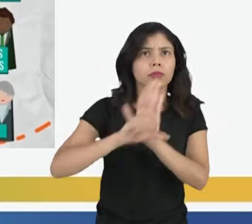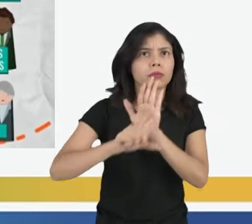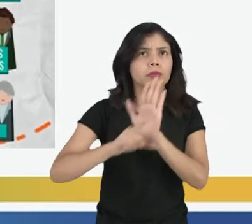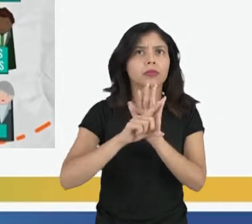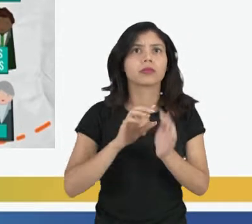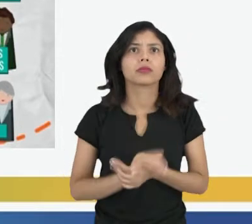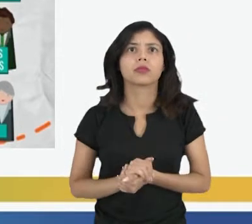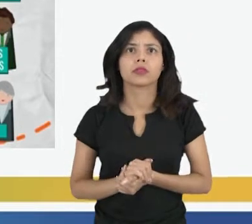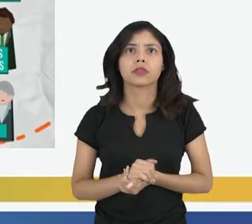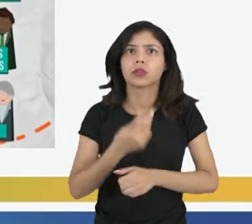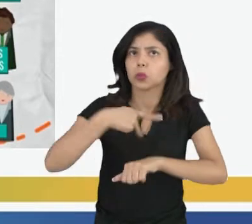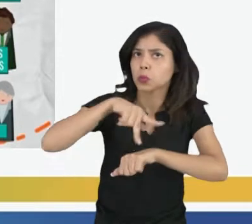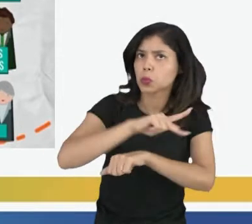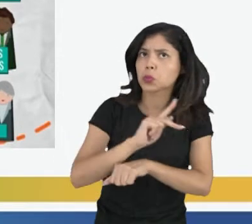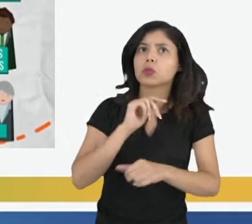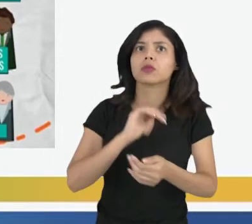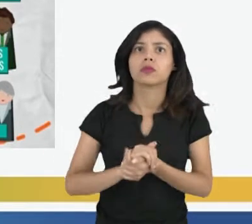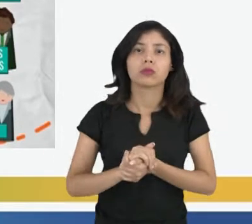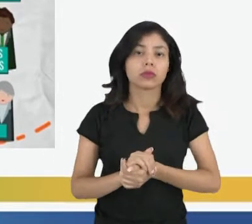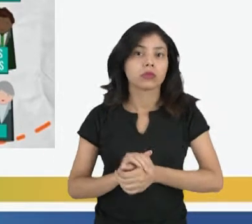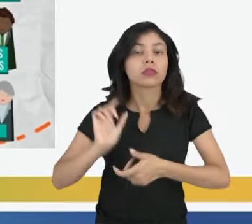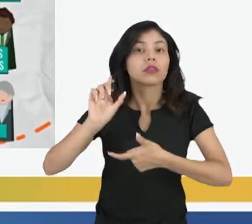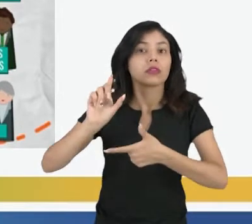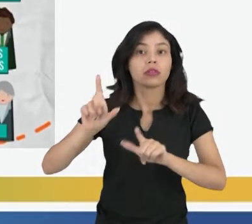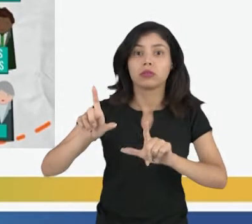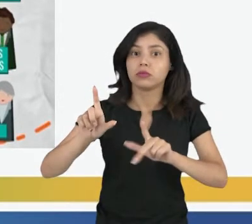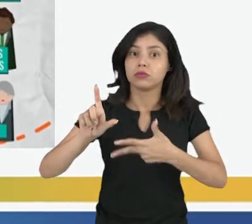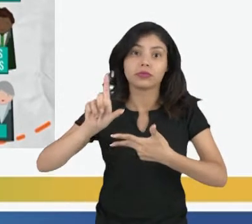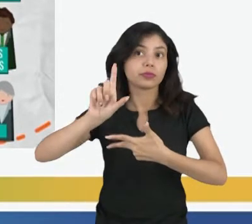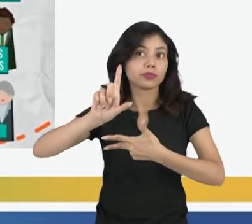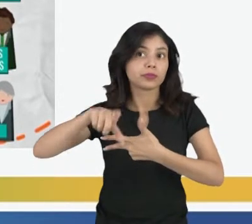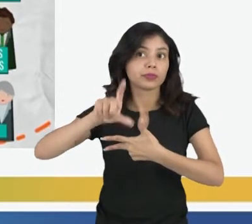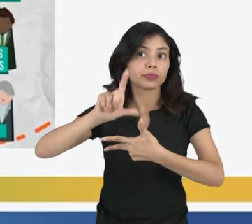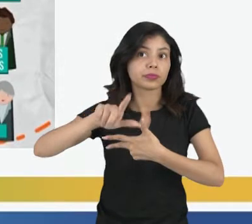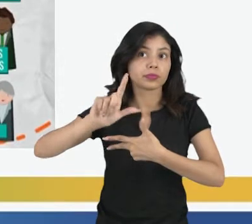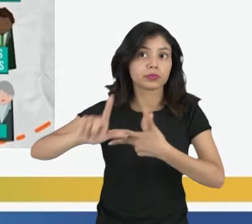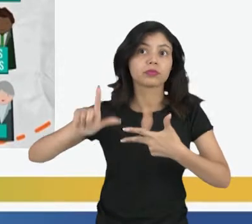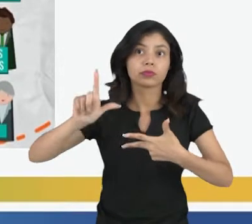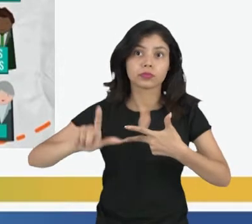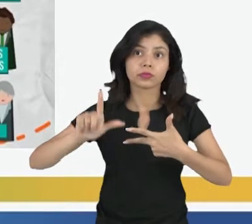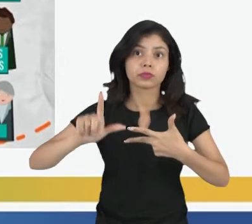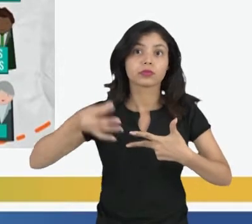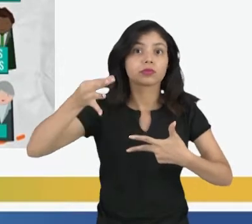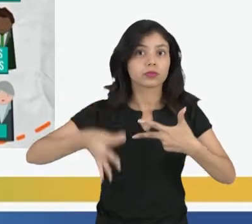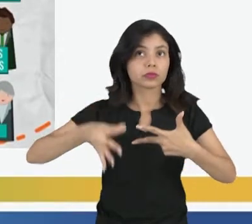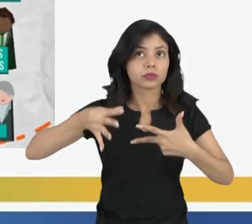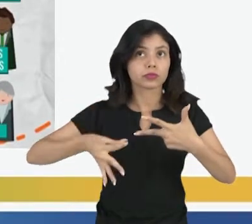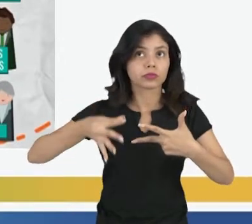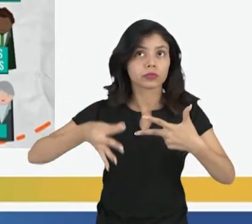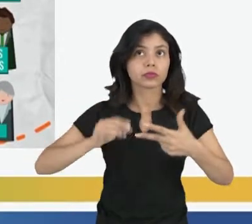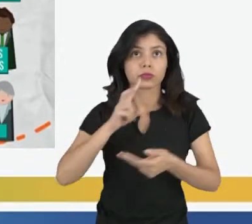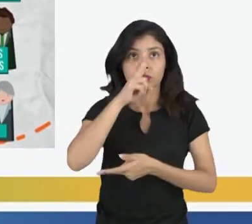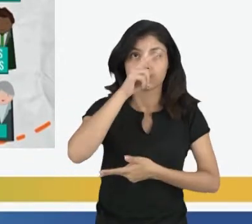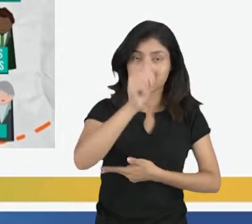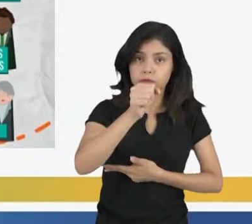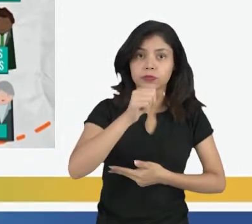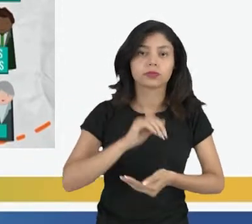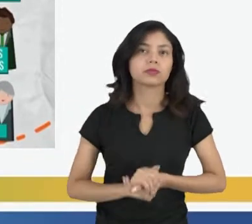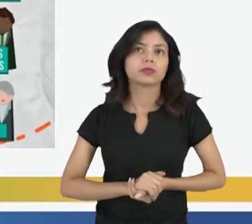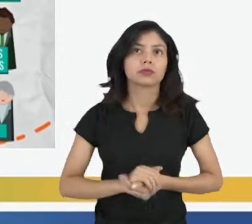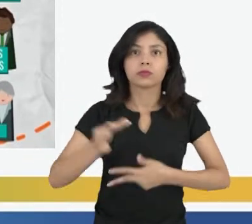leis seja pelo legislativo e coloca-nos em prática pelo poder executivo e o Poder